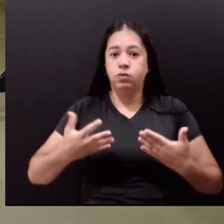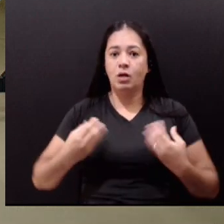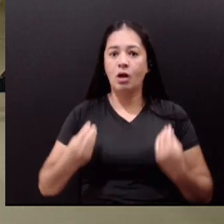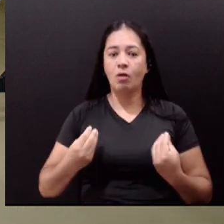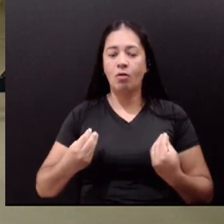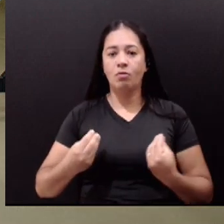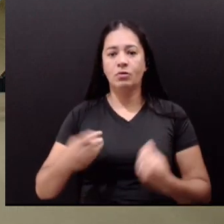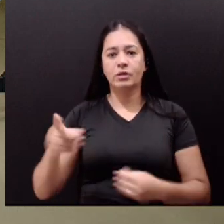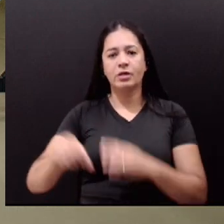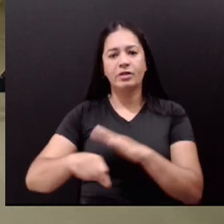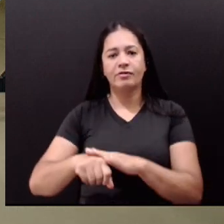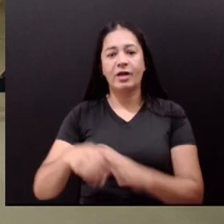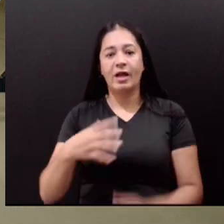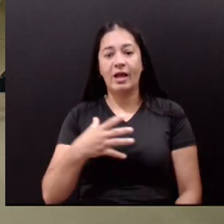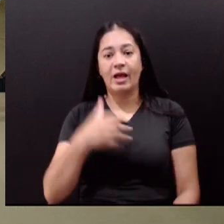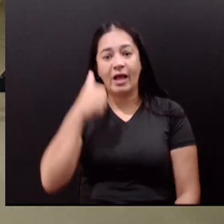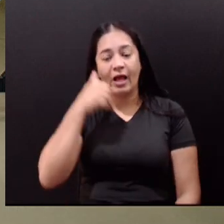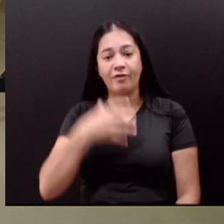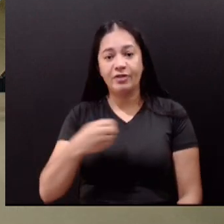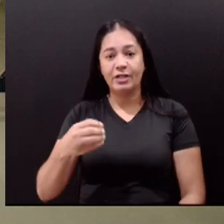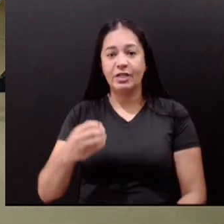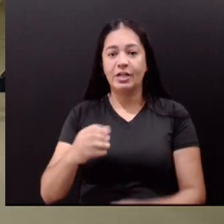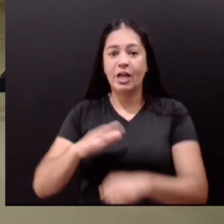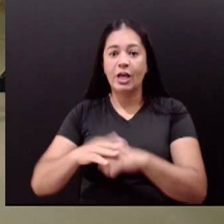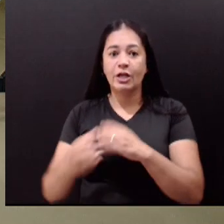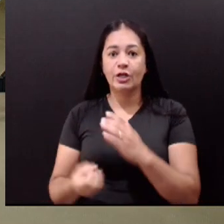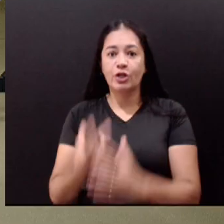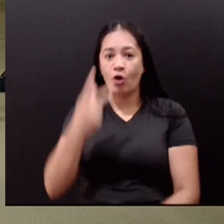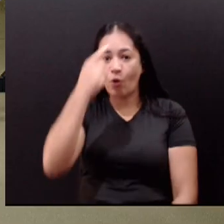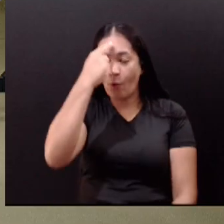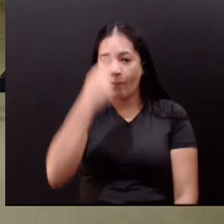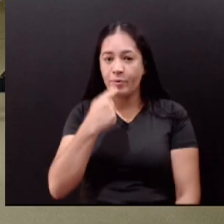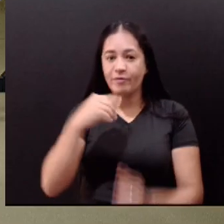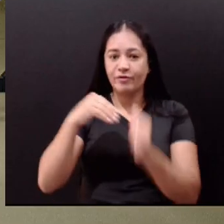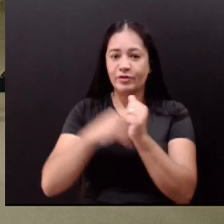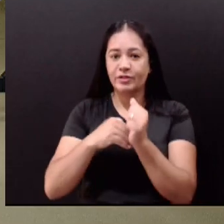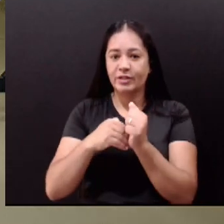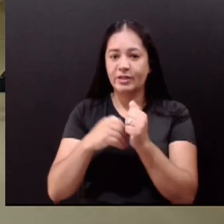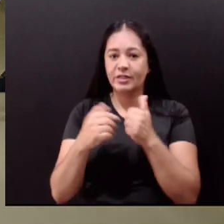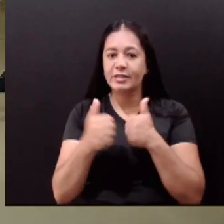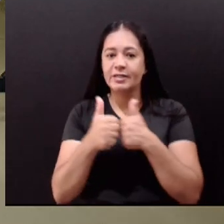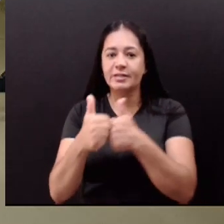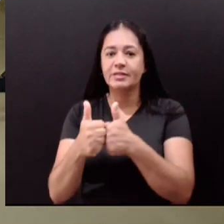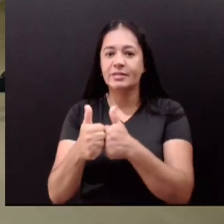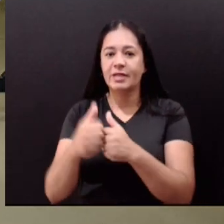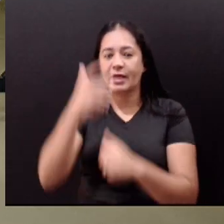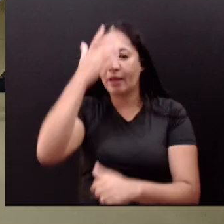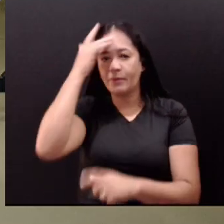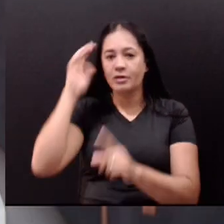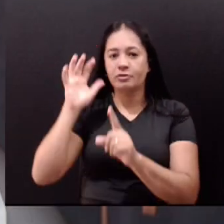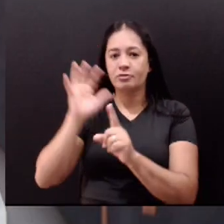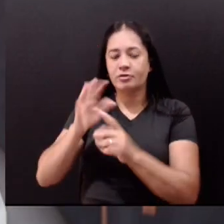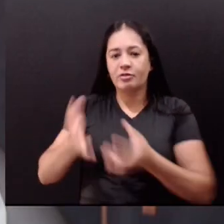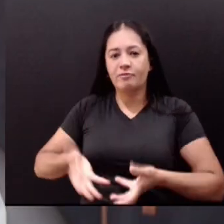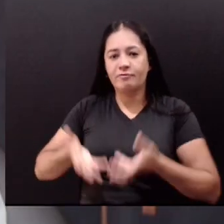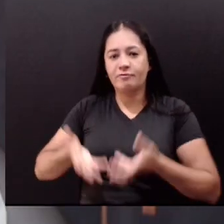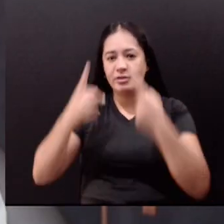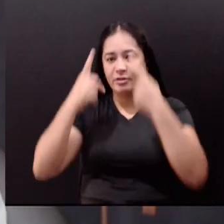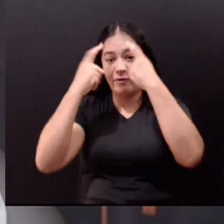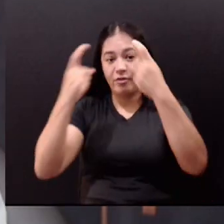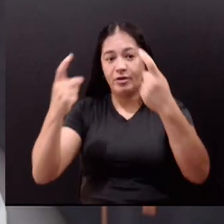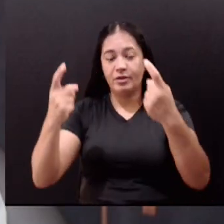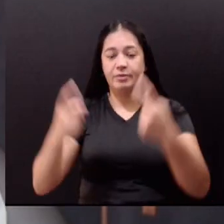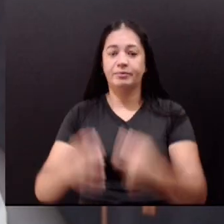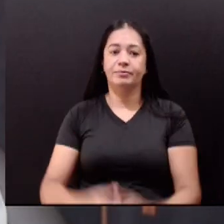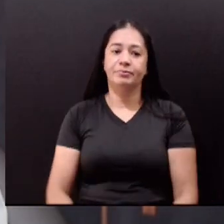criou um perfil secreto e aí está seguindo influenciadores que fazem apologia à violência, Luciana. É uma